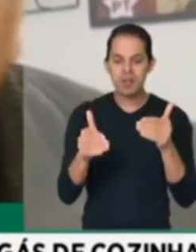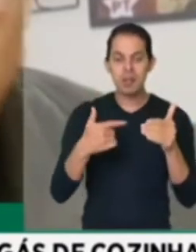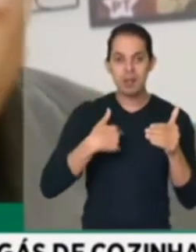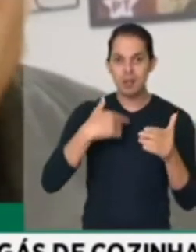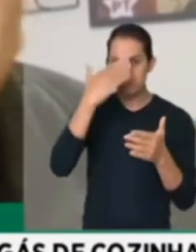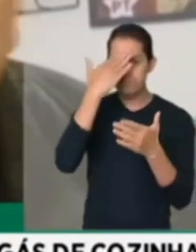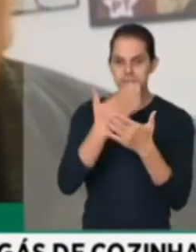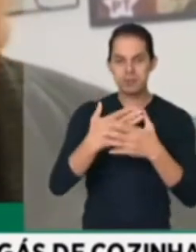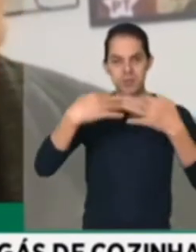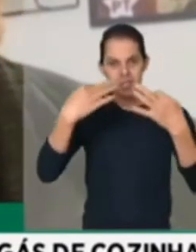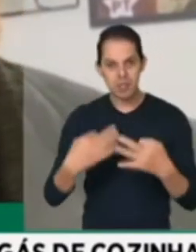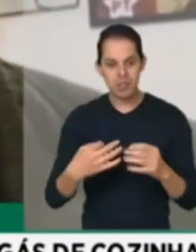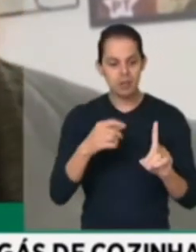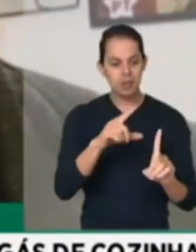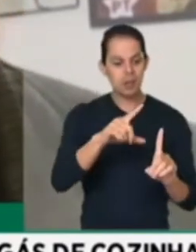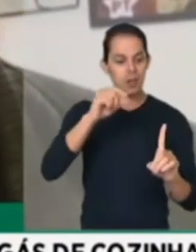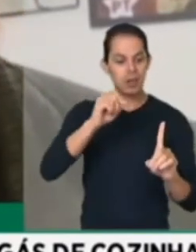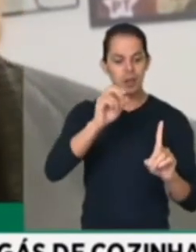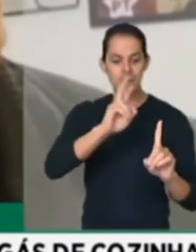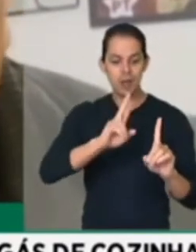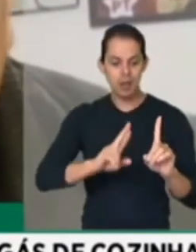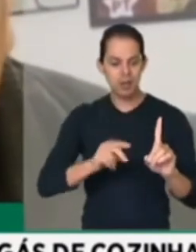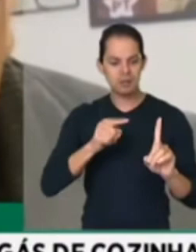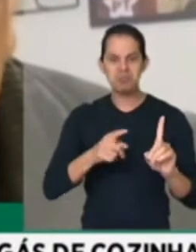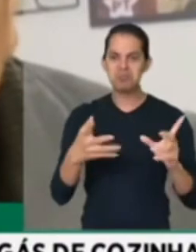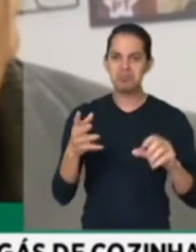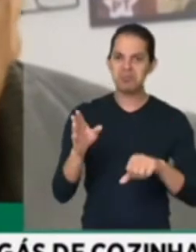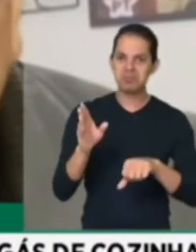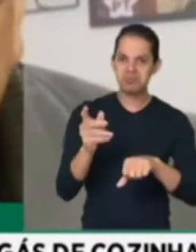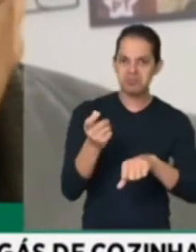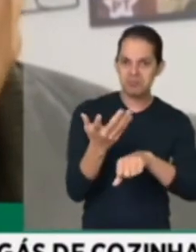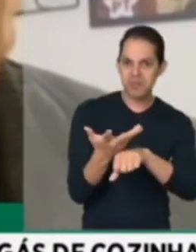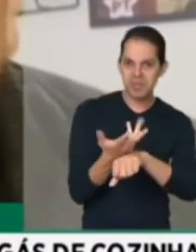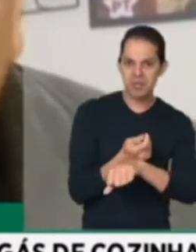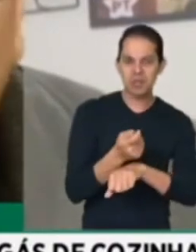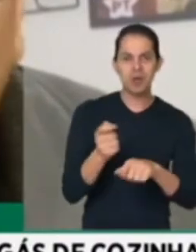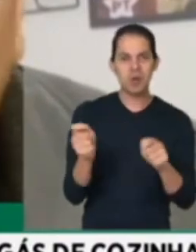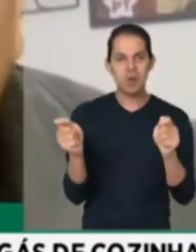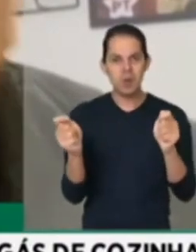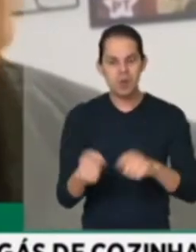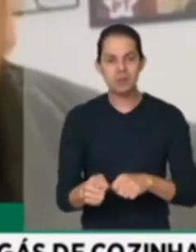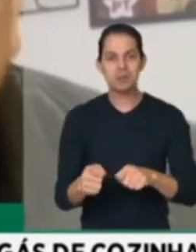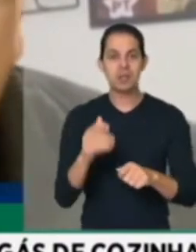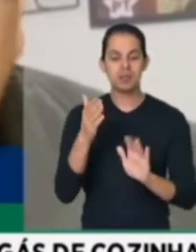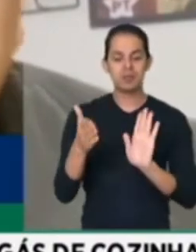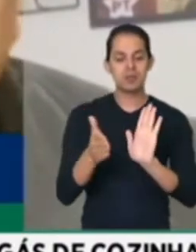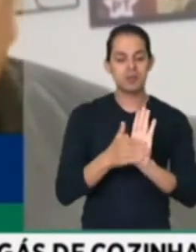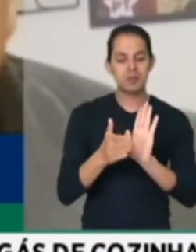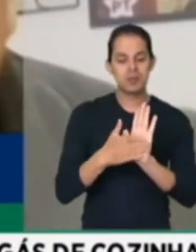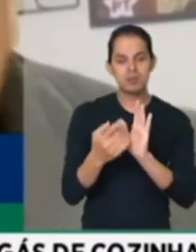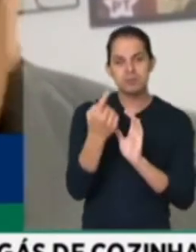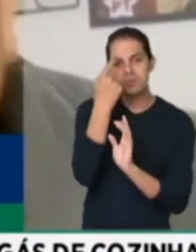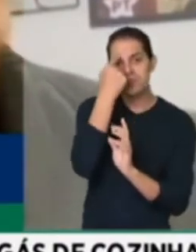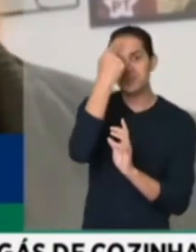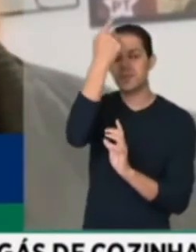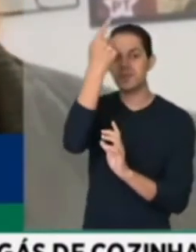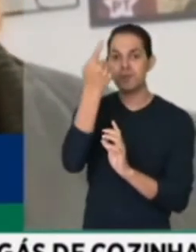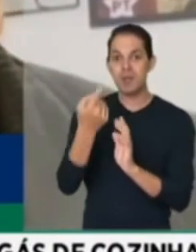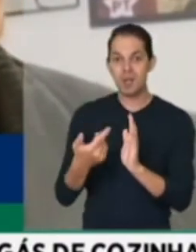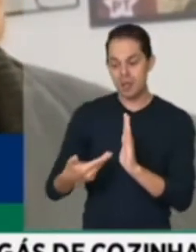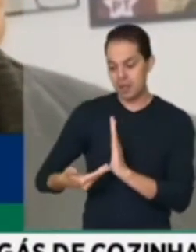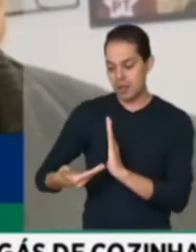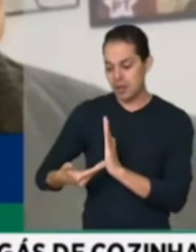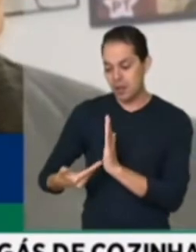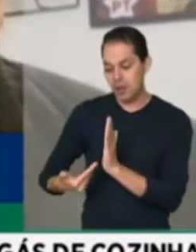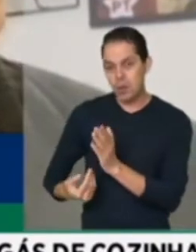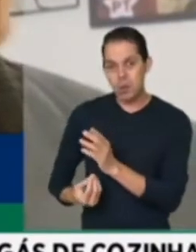que quem for designado relator vai ser capaz de estabelecer uma proposta que nasce da Câmara dos